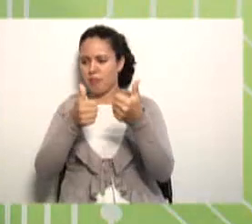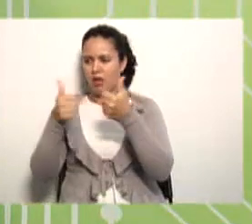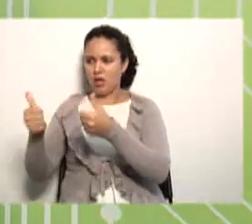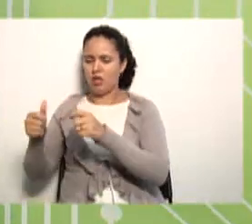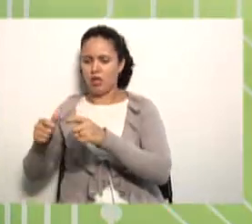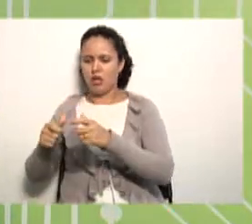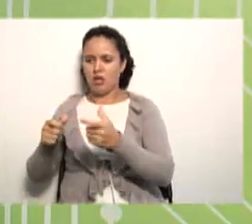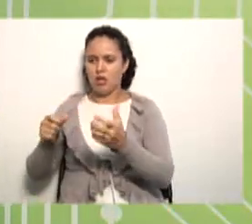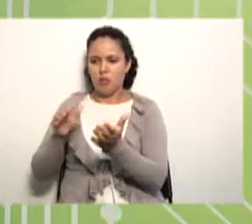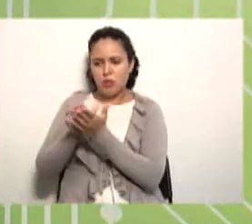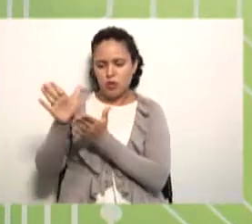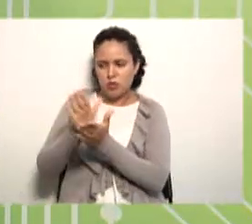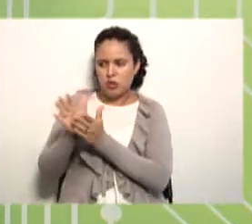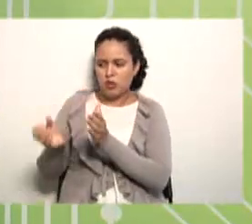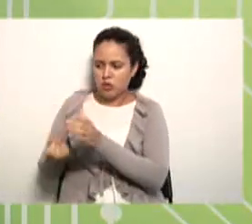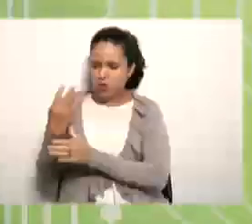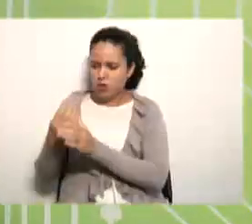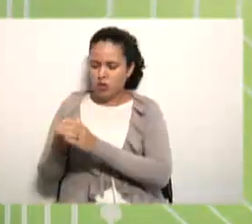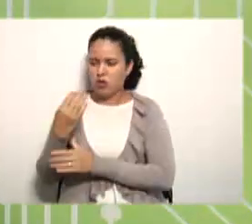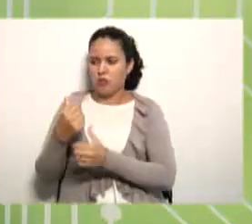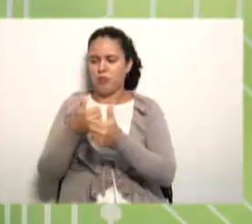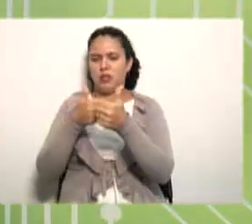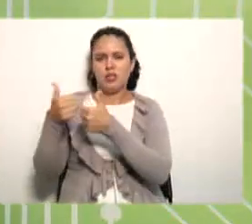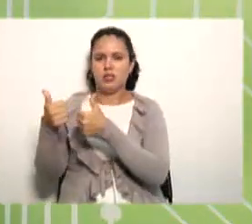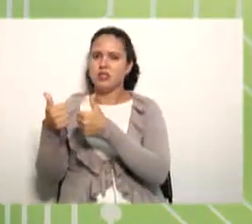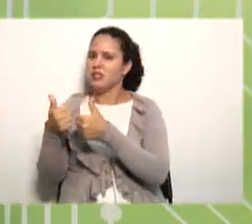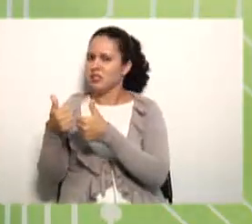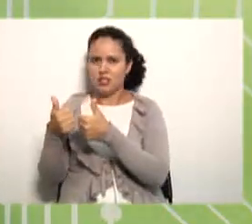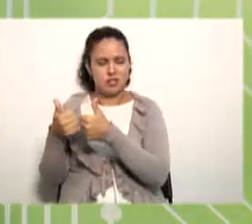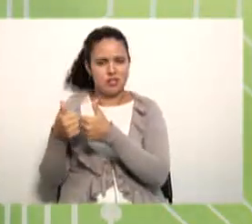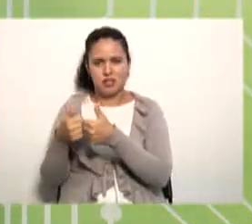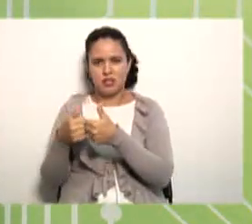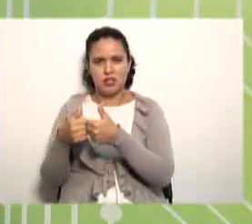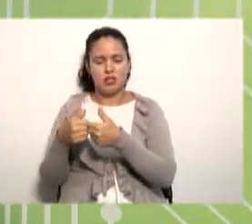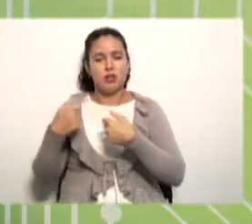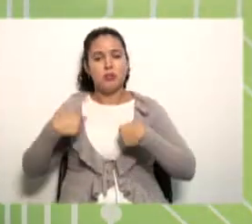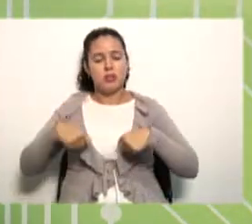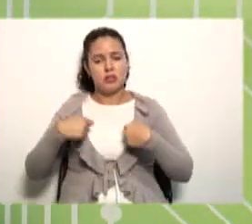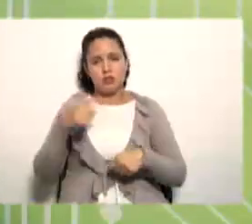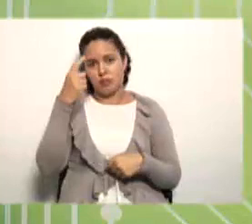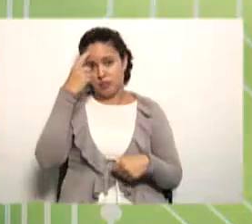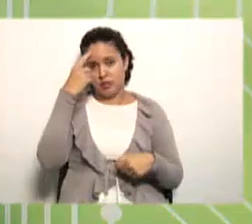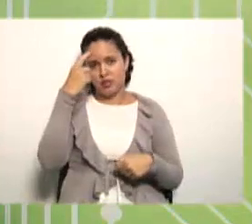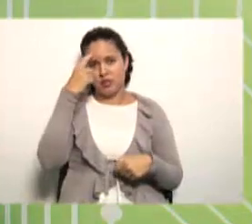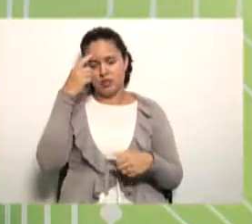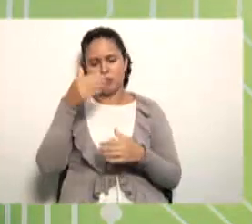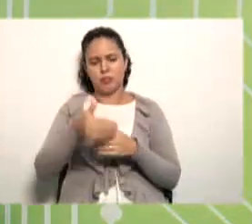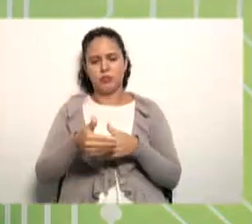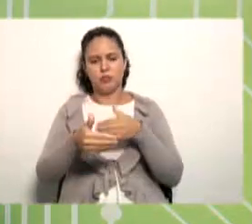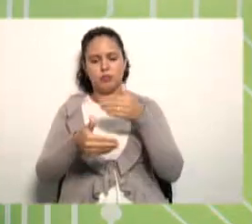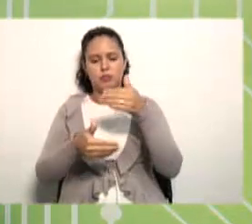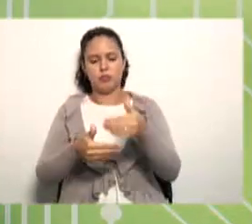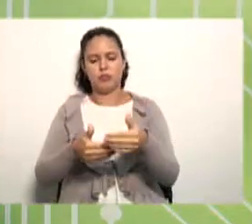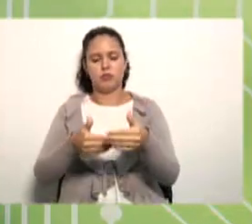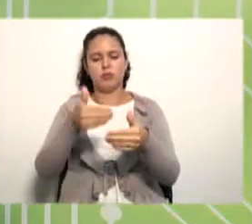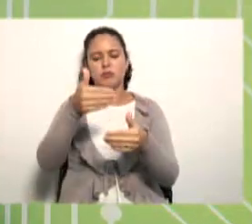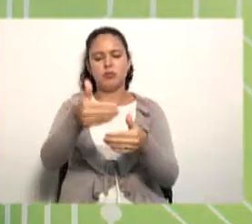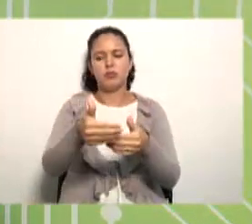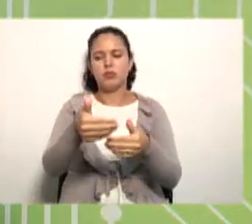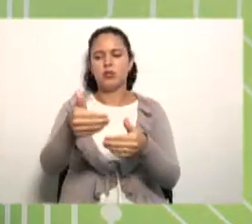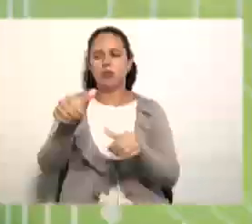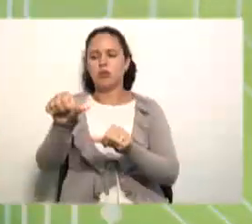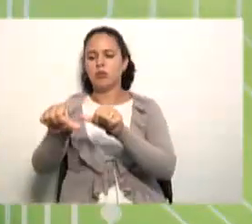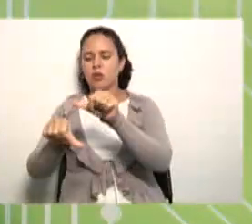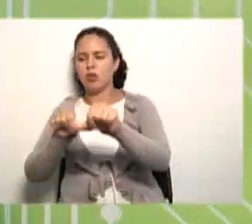Por isso que a gente fala que a gente pensa nas coisas na margem. A gente pensa nas coisas incrementalmente. Qual seria o resultado final se eu colocar